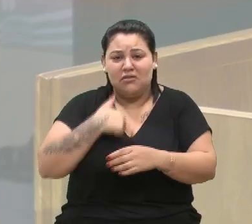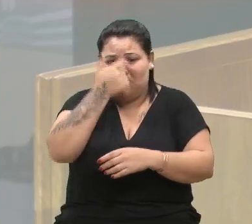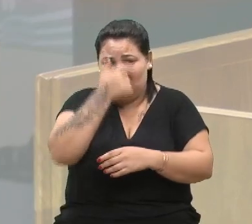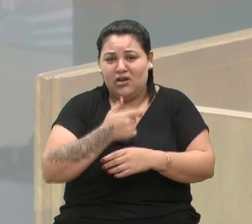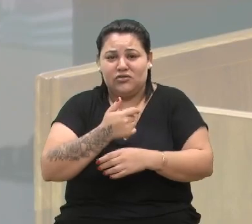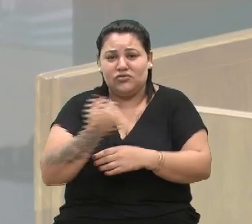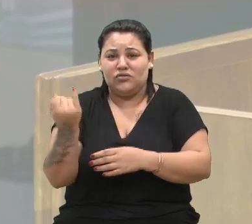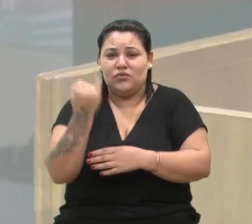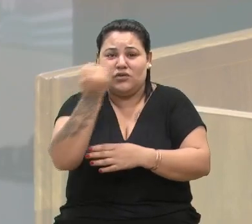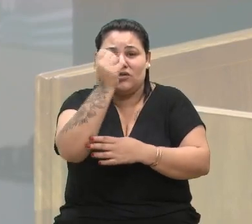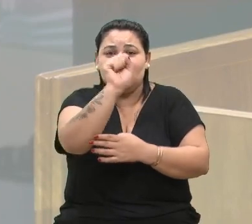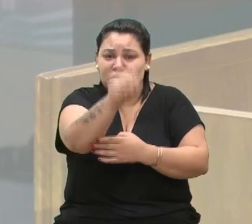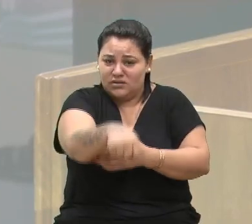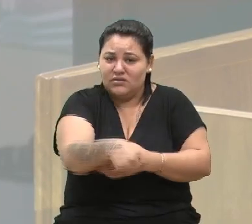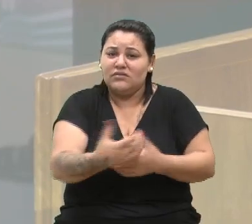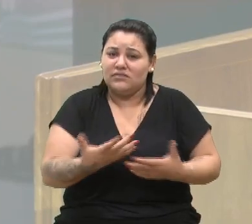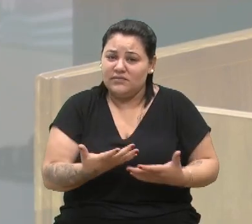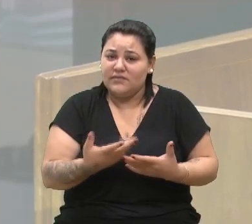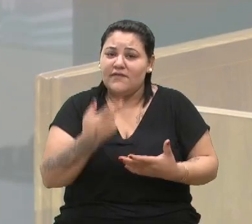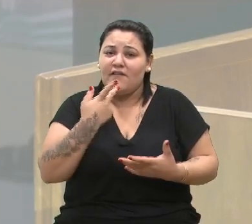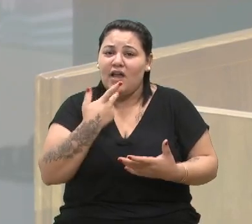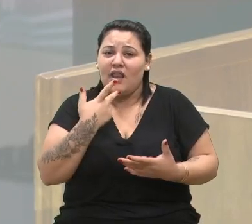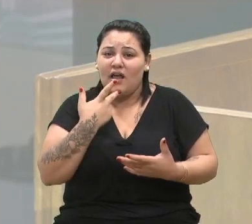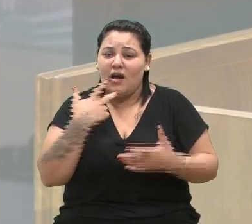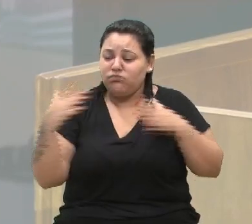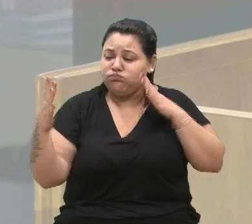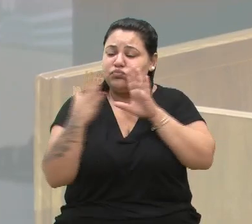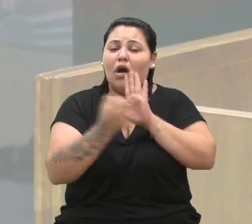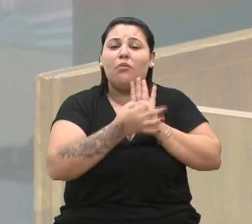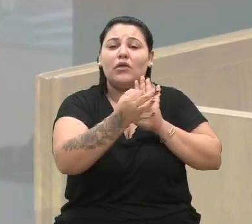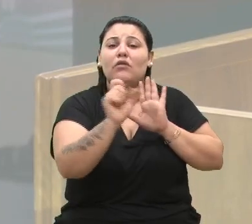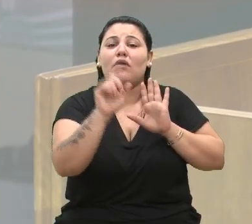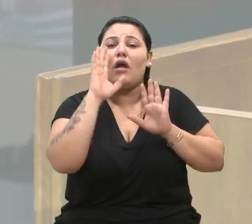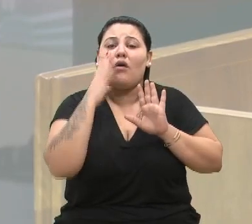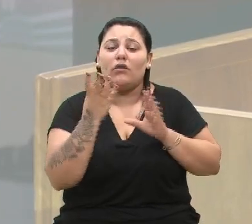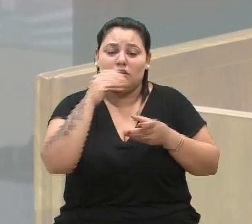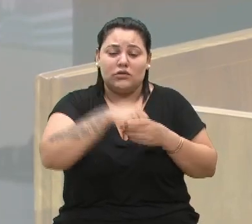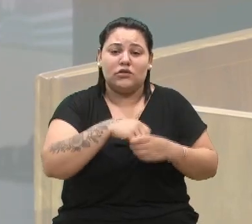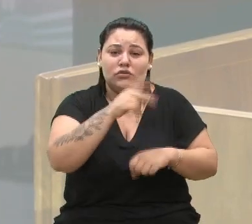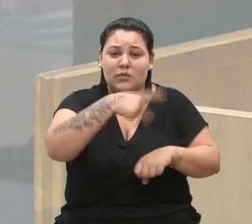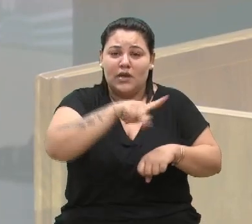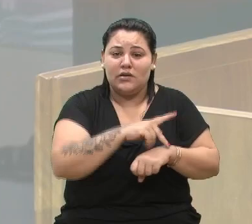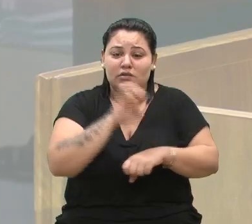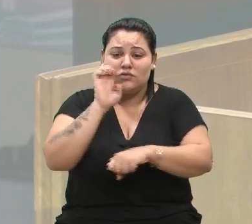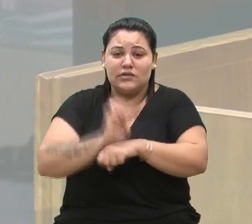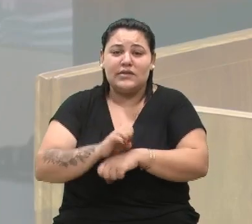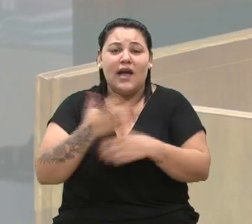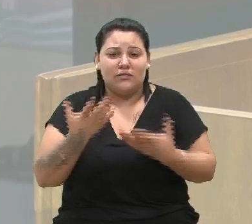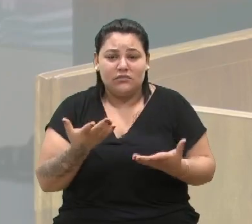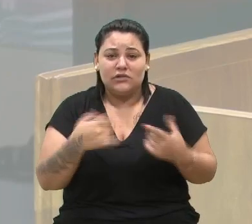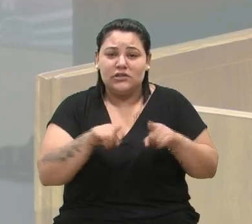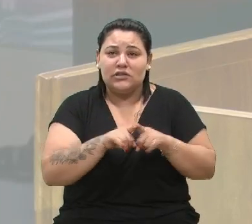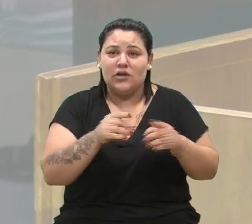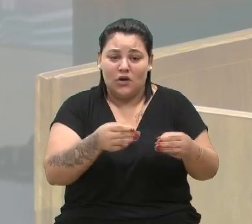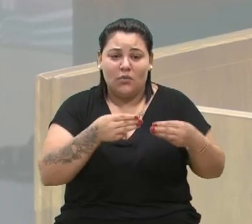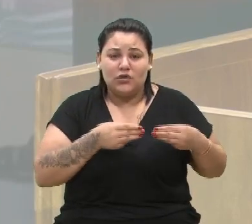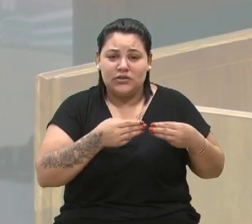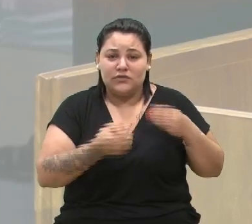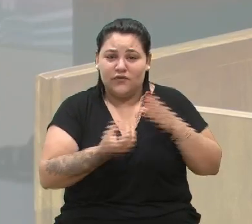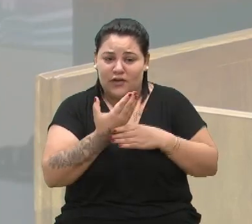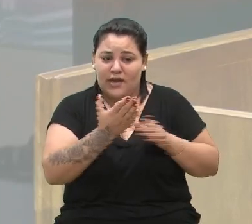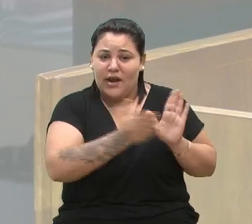se posicionar por tudo que está acontecendo no nosso país e no nosso estado. Então, a moção que eu vou propor